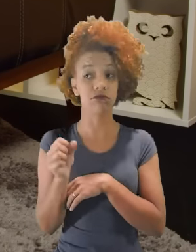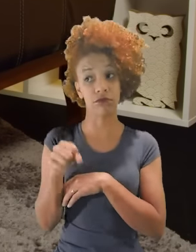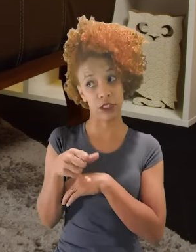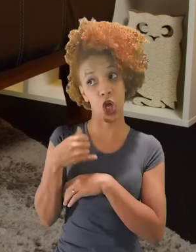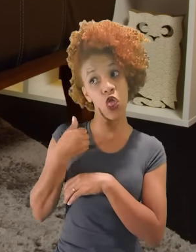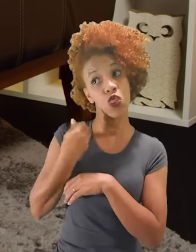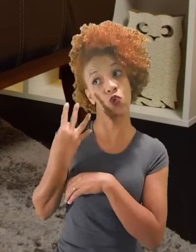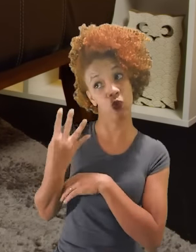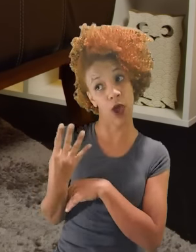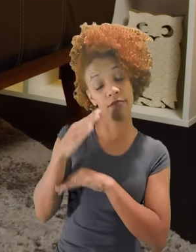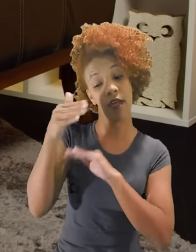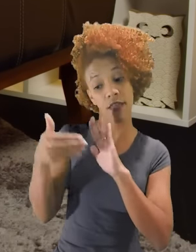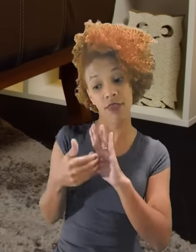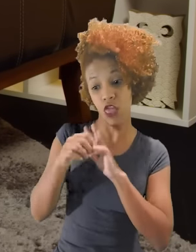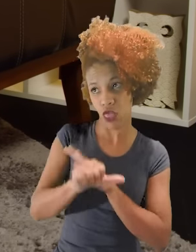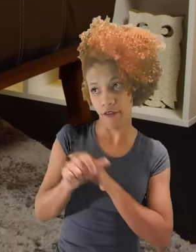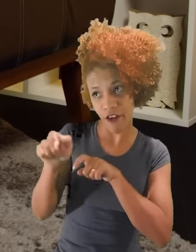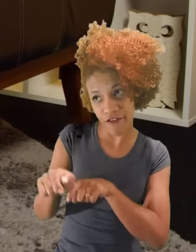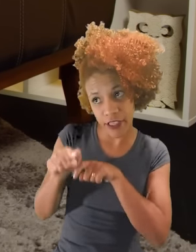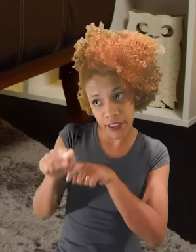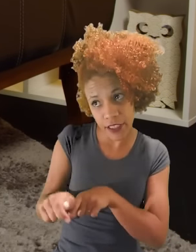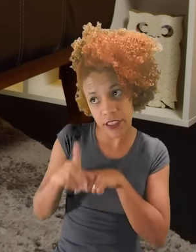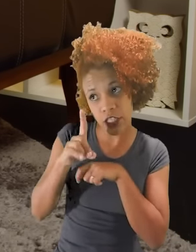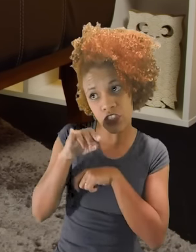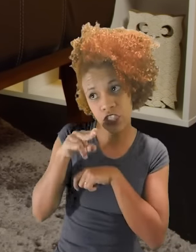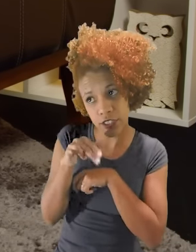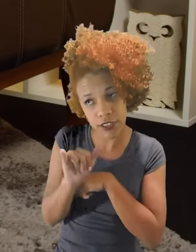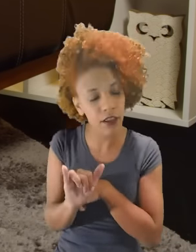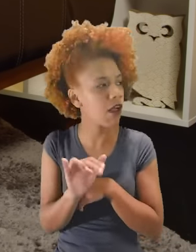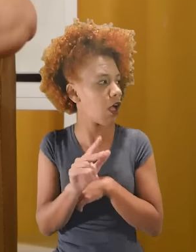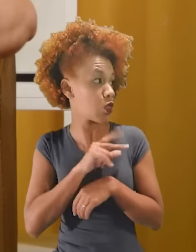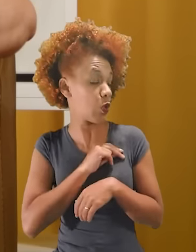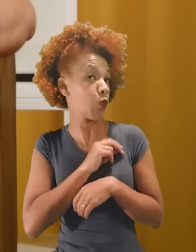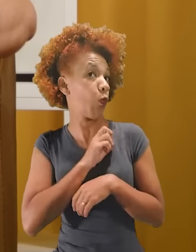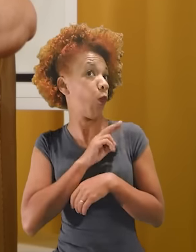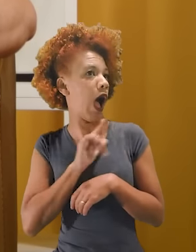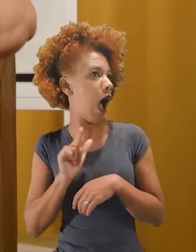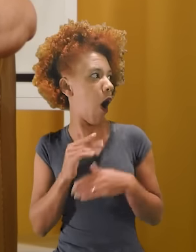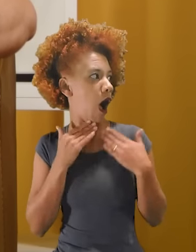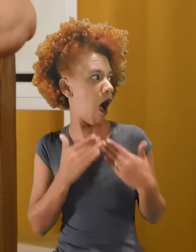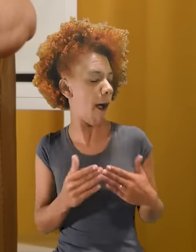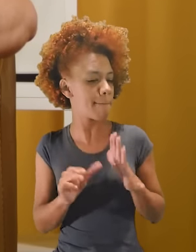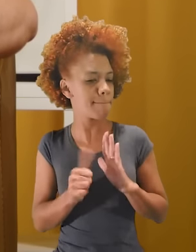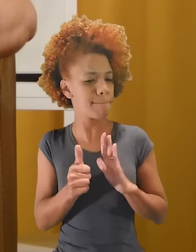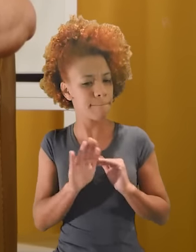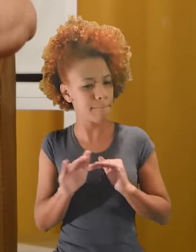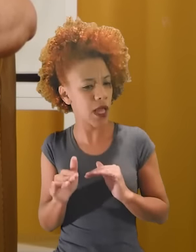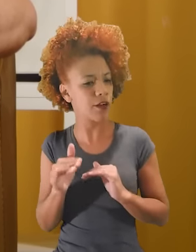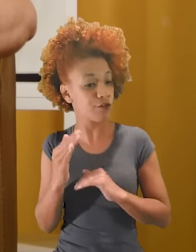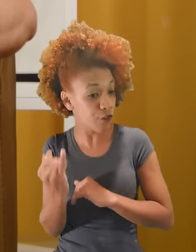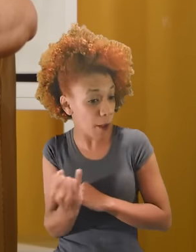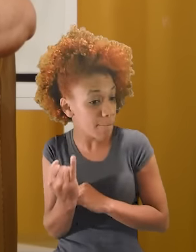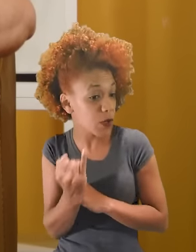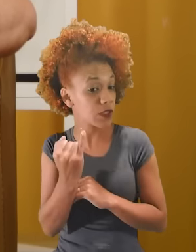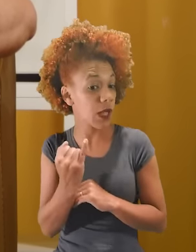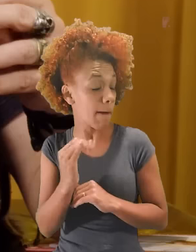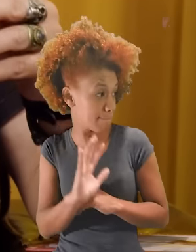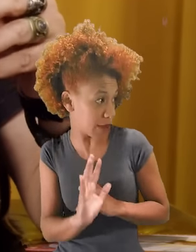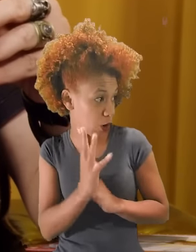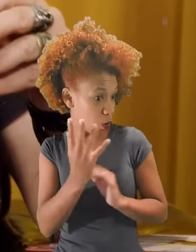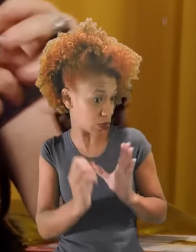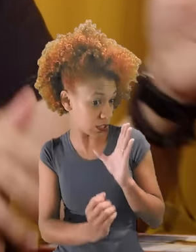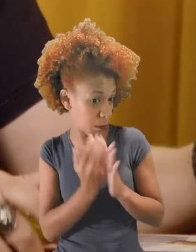dos 4 aos 9. Tá. Eles moravam na fazenda Disney. Tinha uma fazenda. Uau, quer dizer, você tá me falando que essa primeira infância dele foi fundamental, fundamental pra ser o que é a Disney